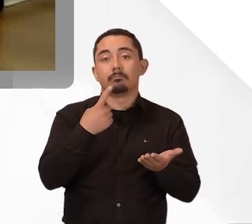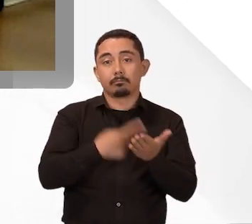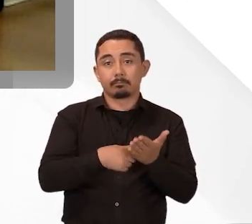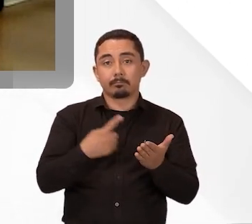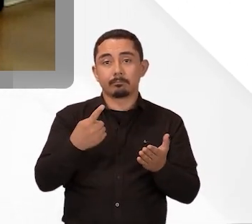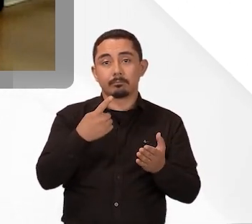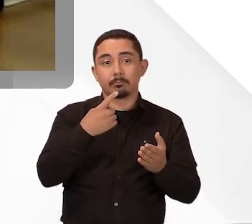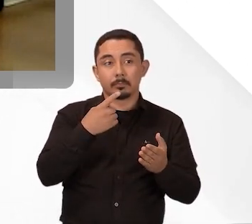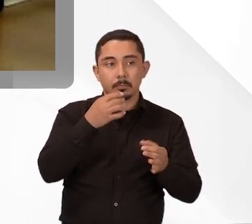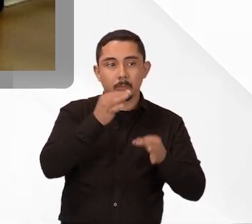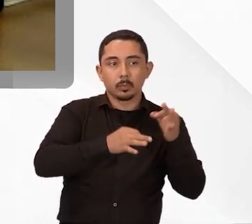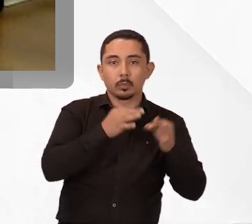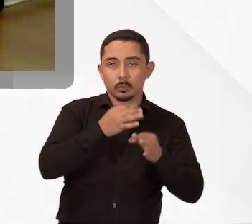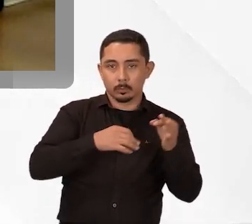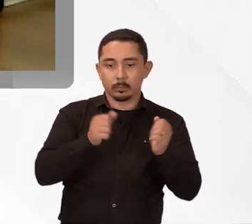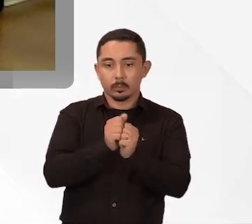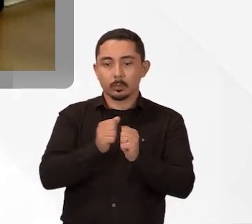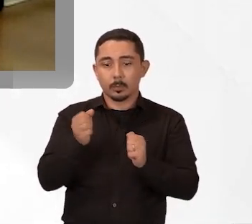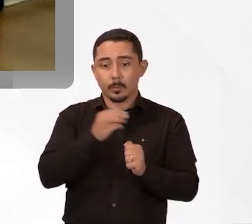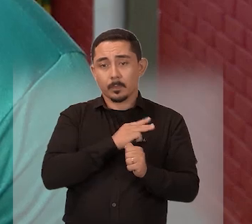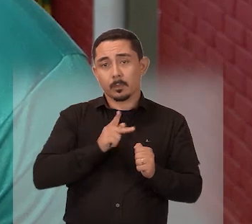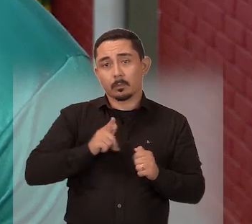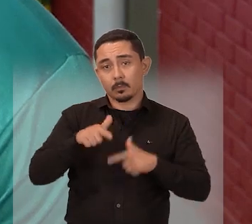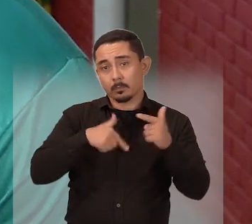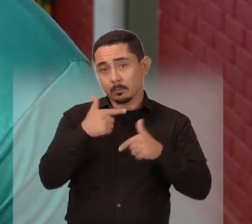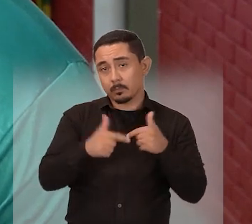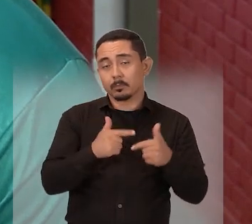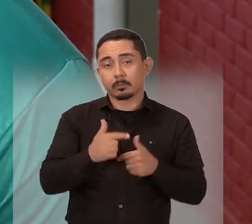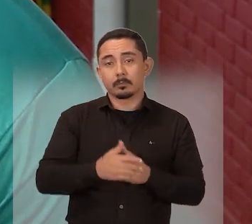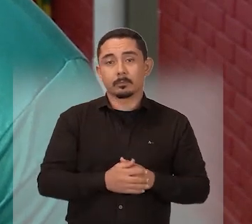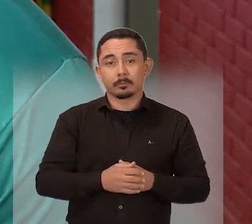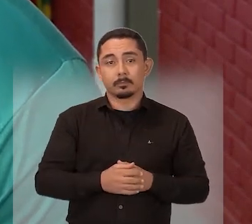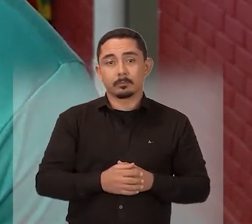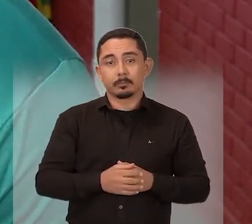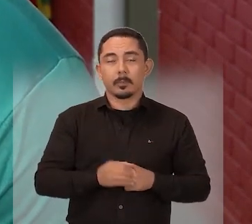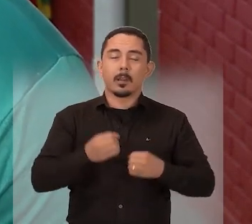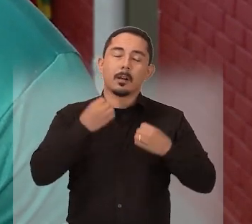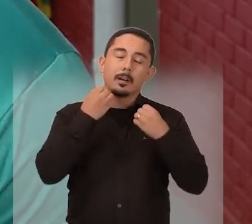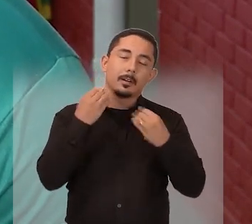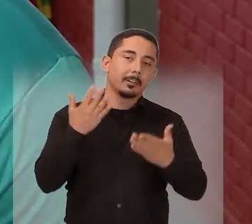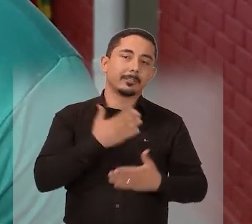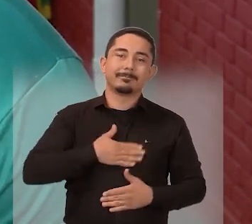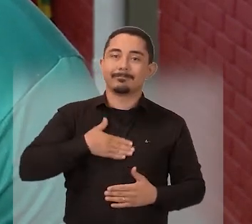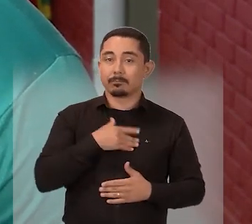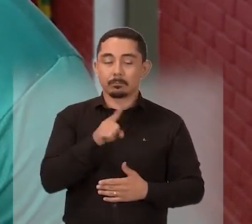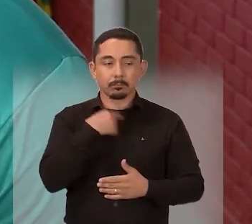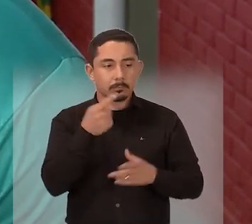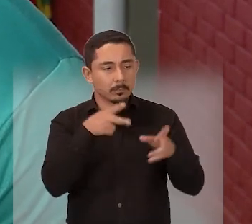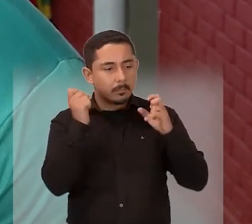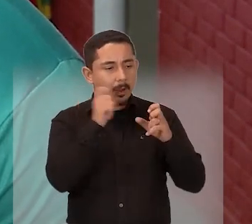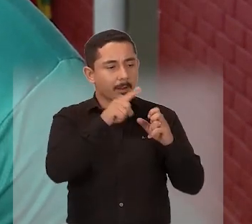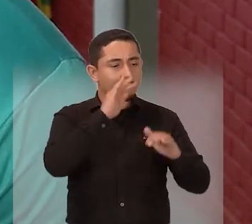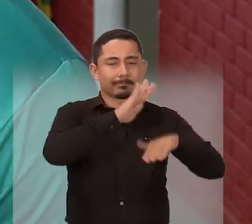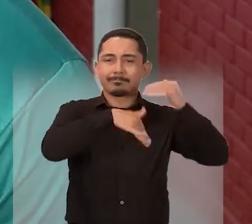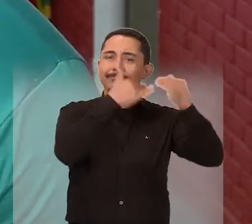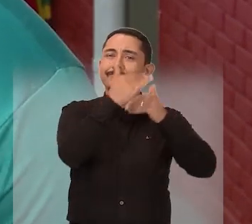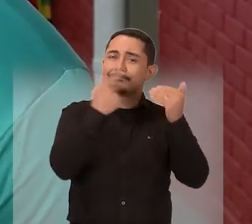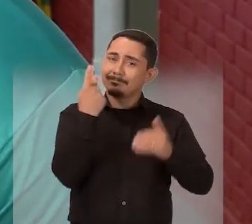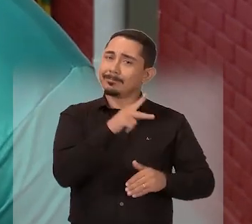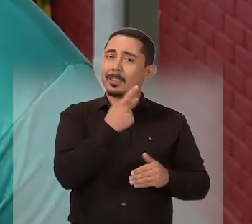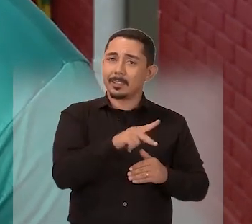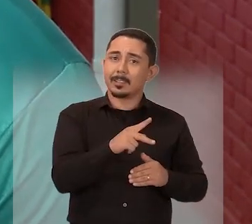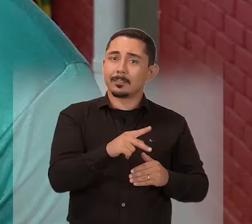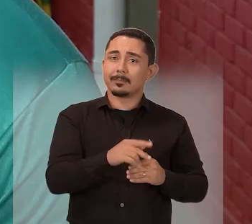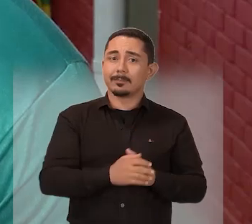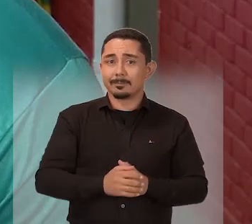acordos judiciais que foram feitos com o Ministério Público do Trabalho. É muito gratificante, né? Pois a gente consegue ver o próprio desempenho deles aqui dentro, o